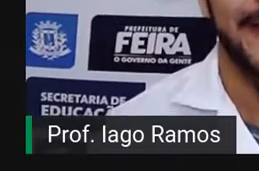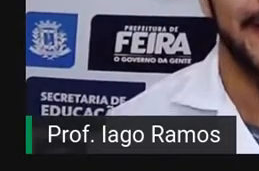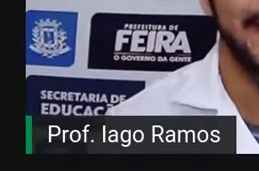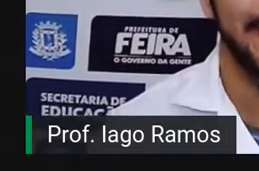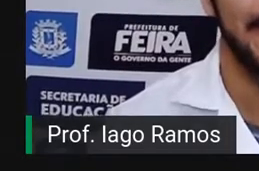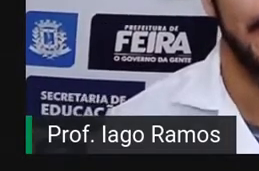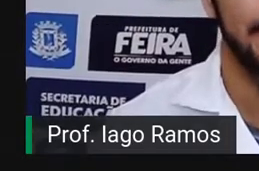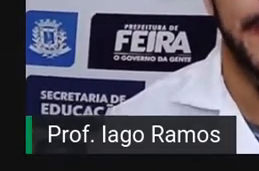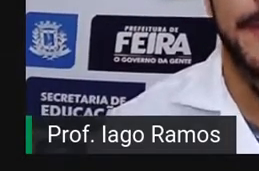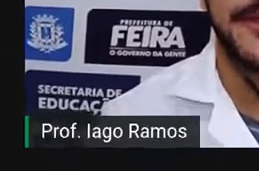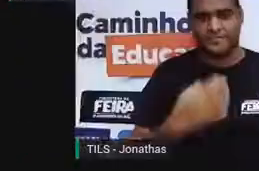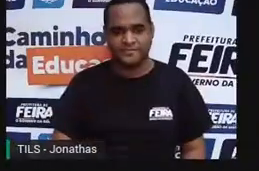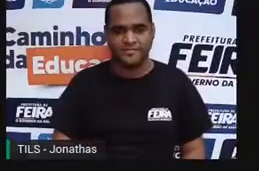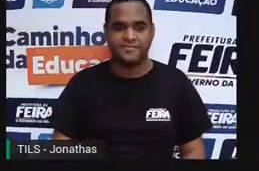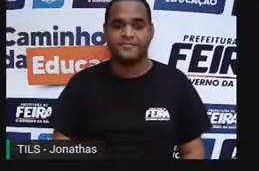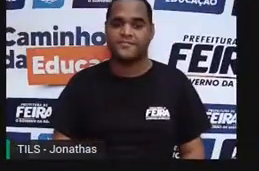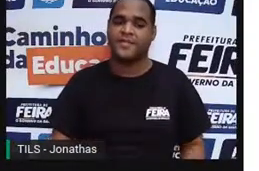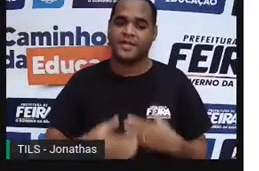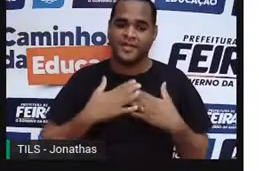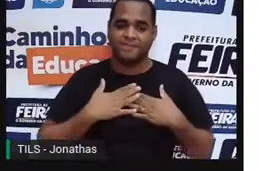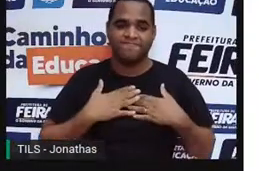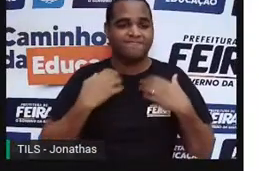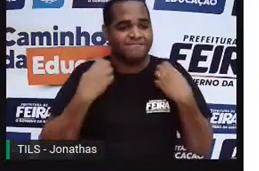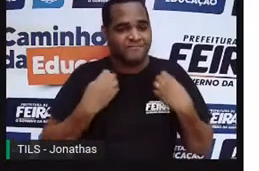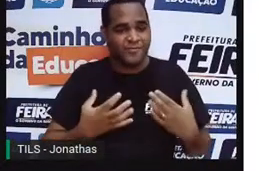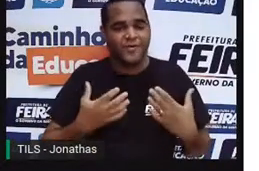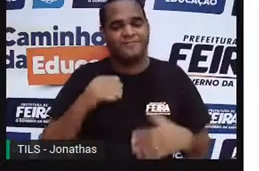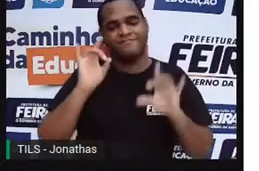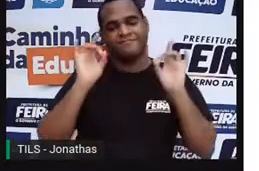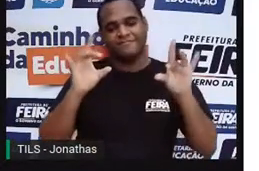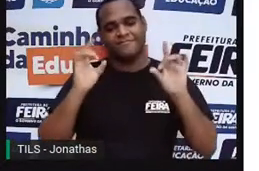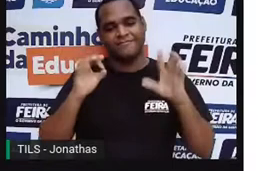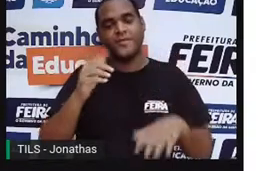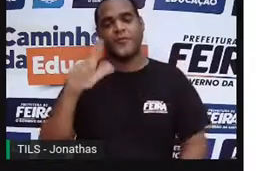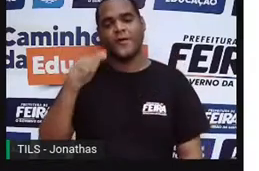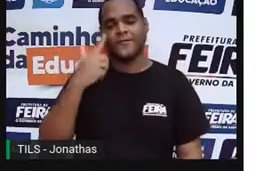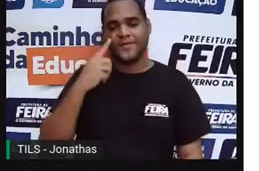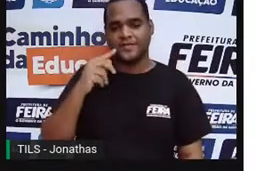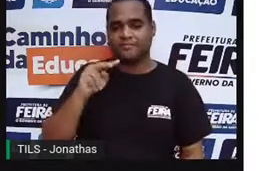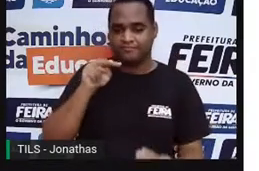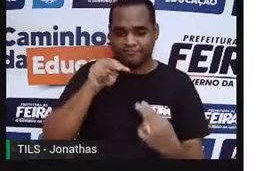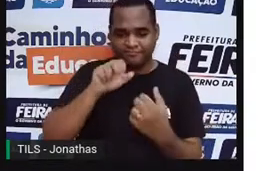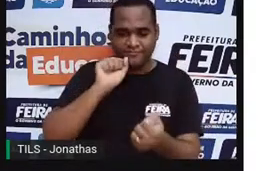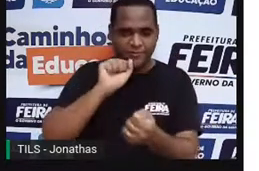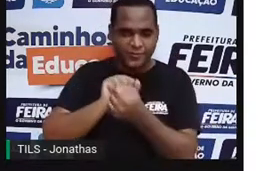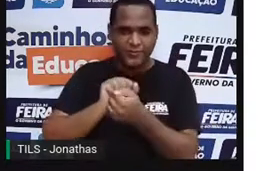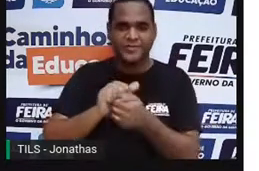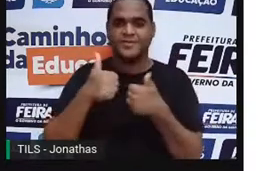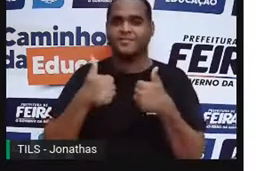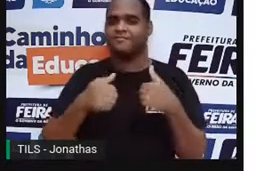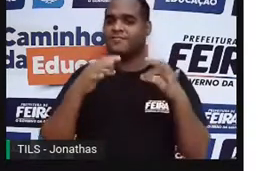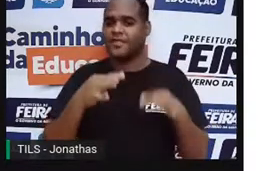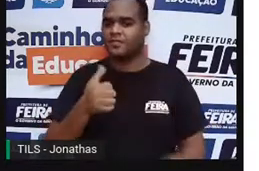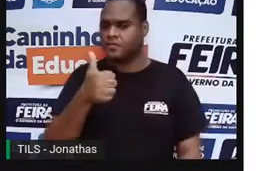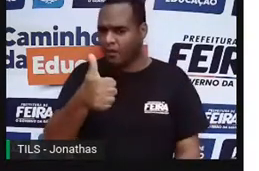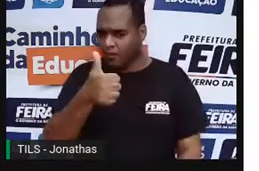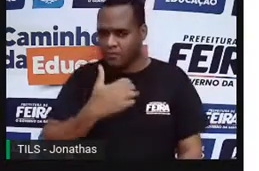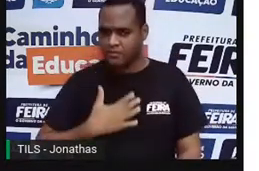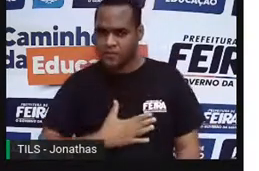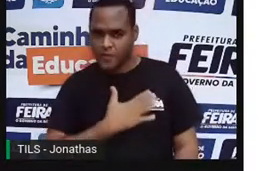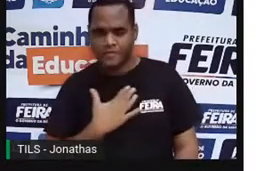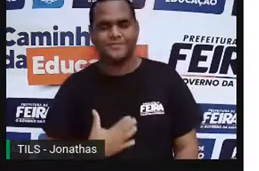é para mim foi bacana mais uma vez poder estar aqui com você Certo curtiu